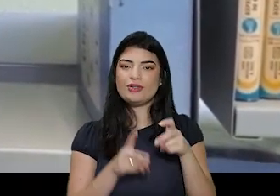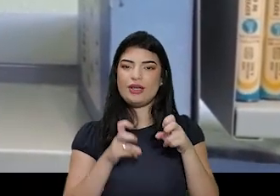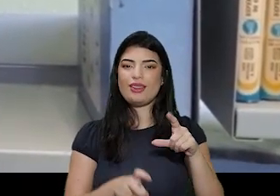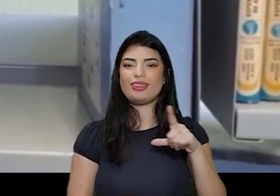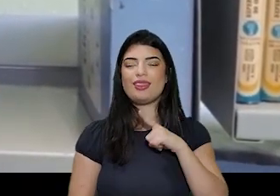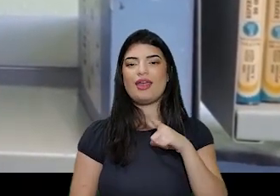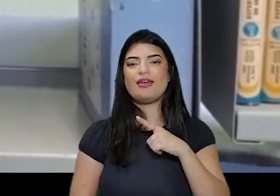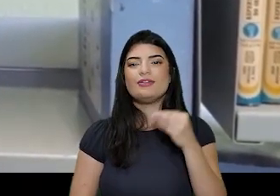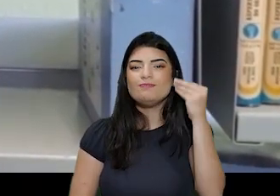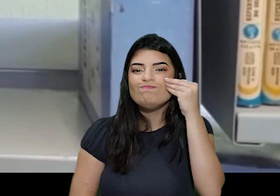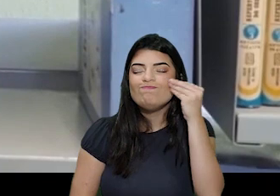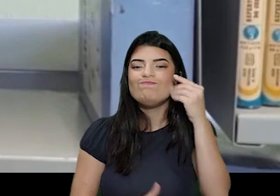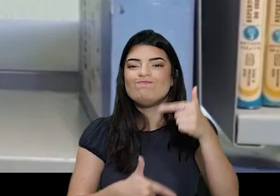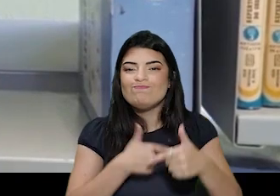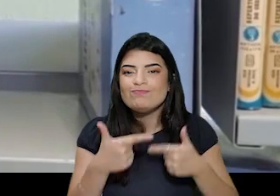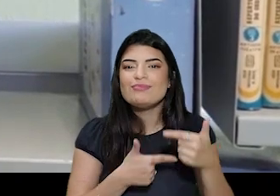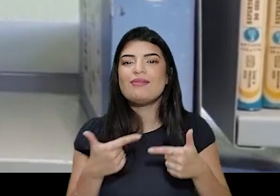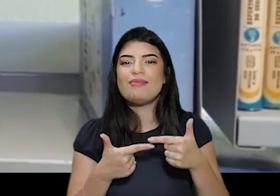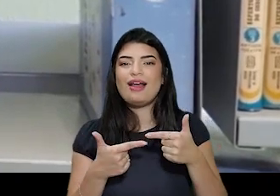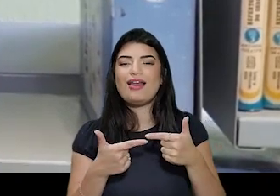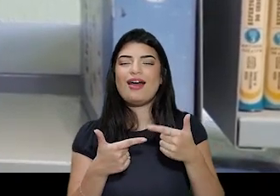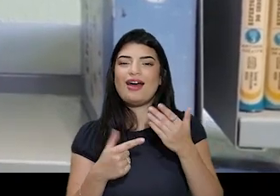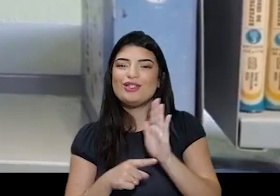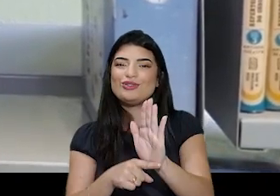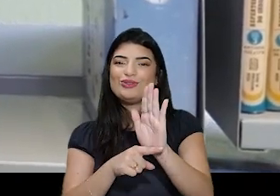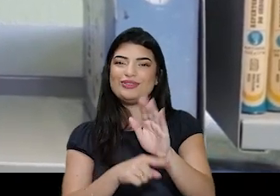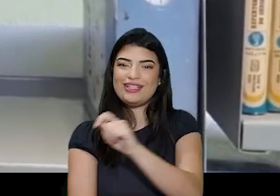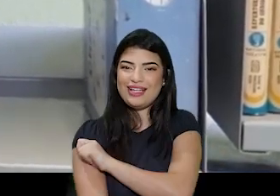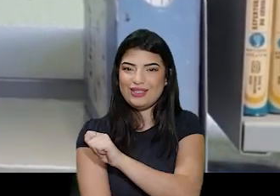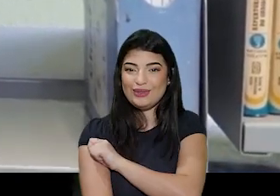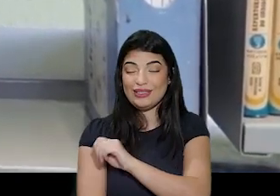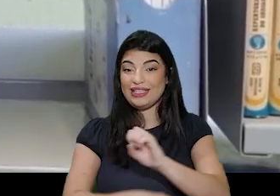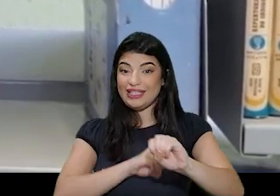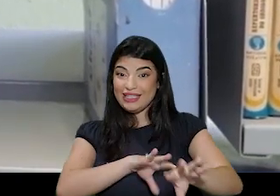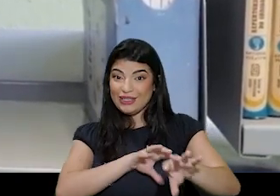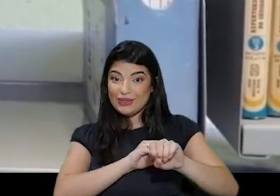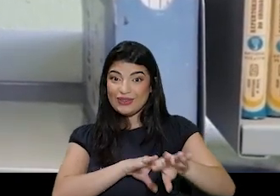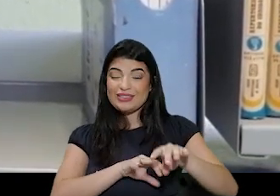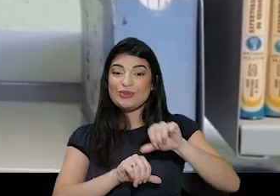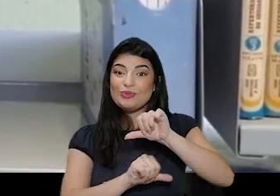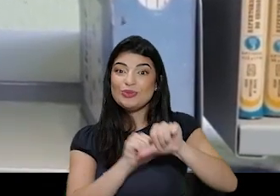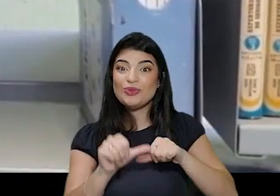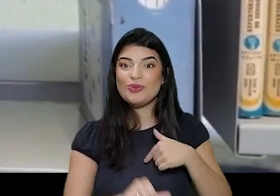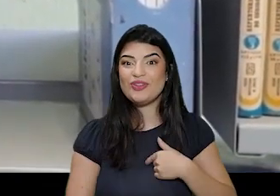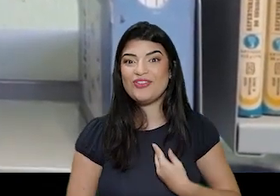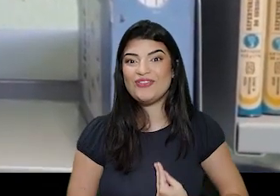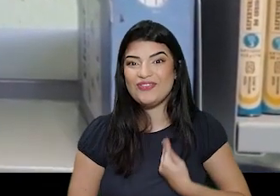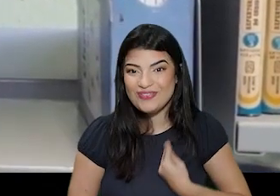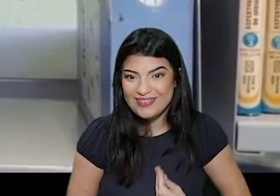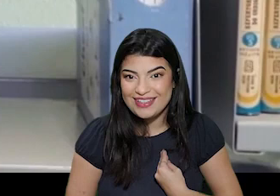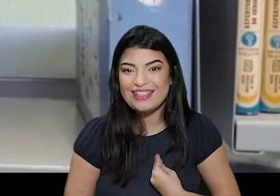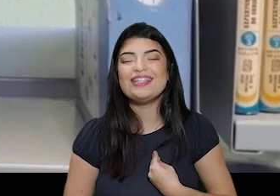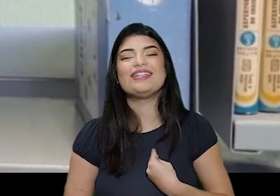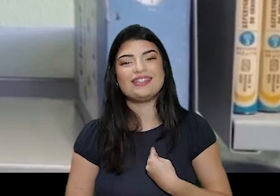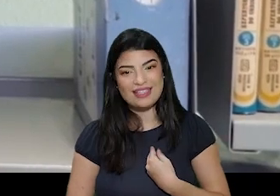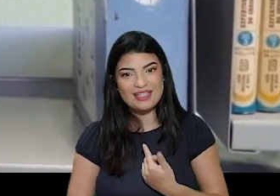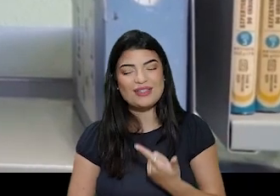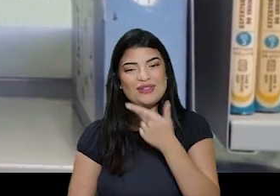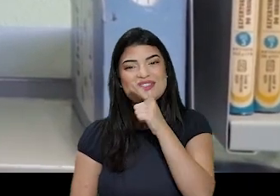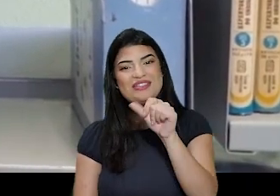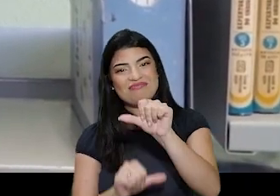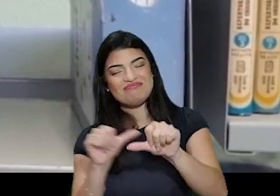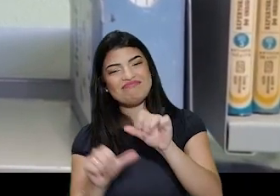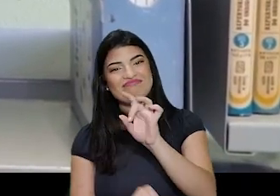professora, a gente tenta trabalhar e passar para os alunos. A educação transformou a minha vida e eu acredito